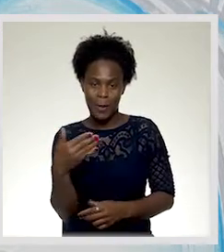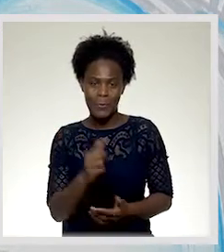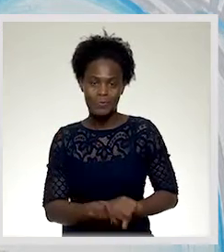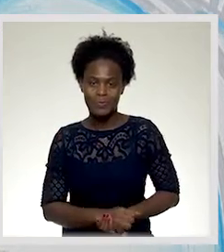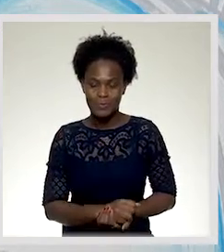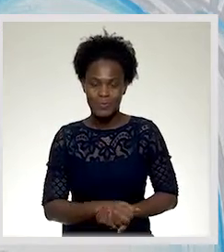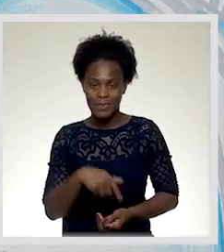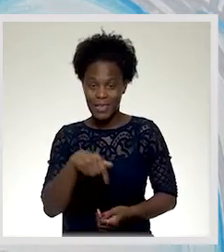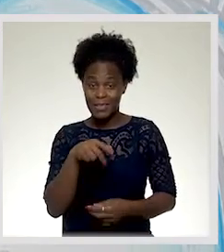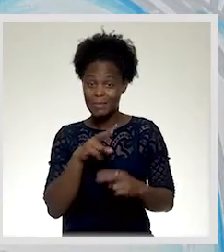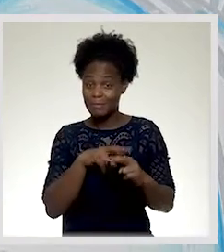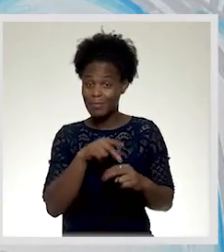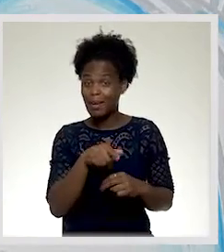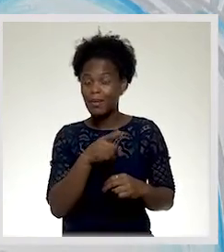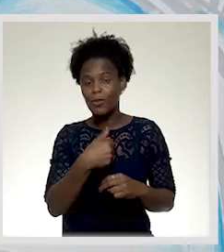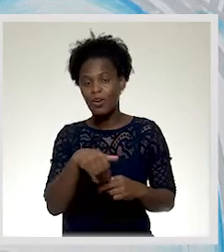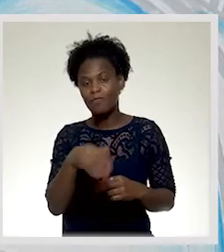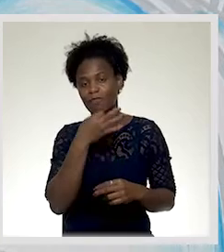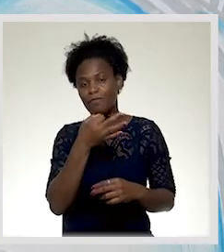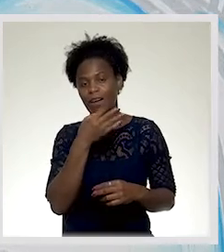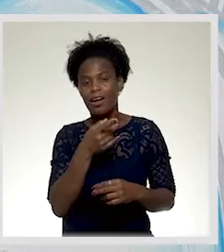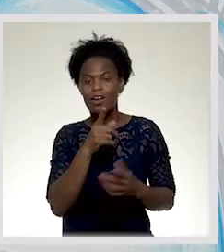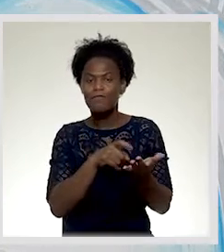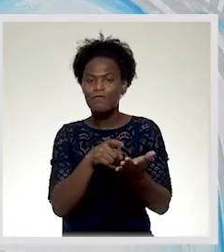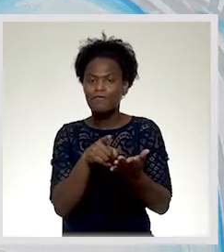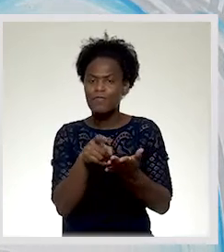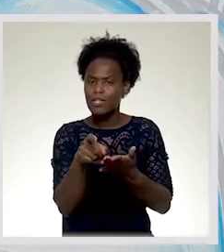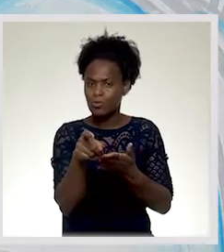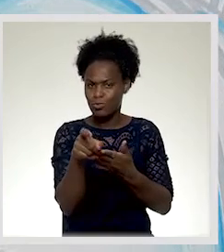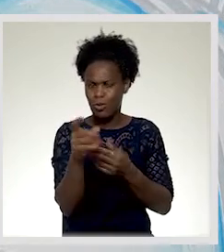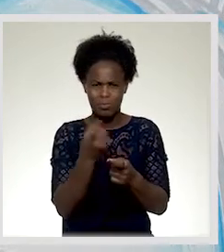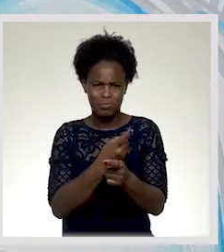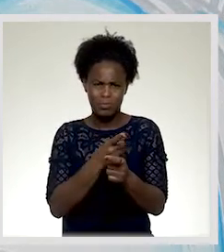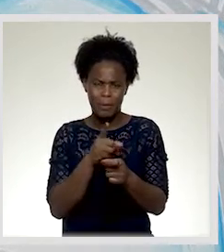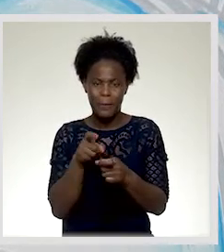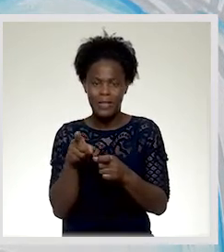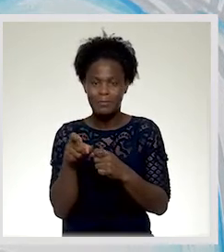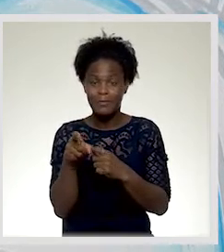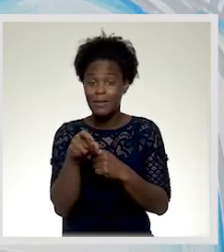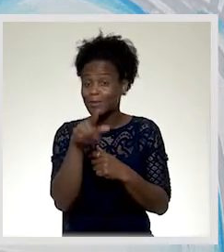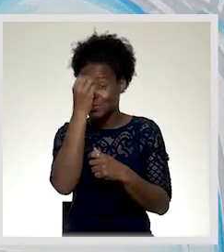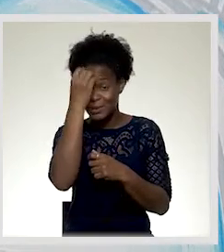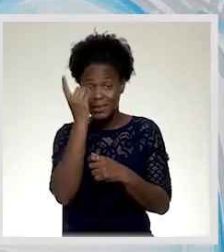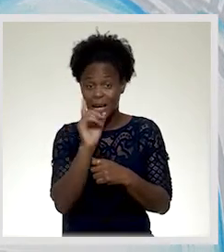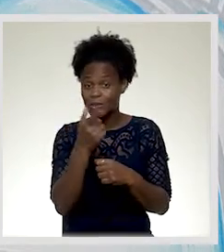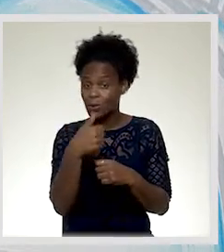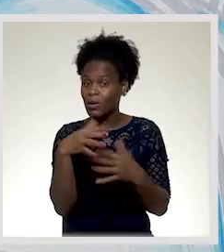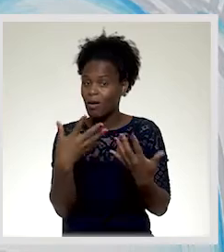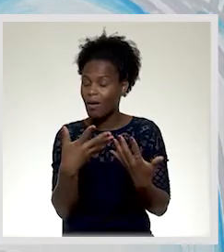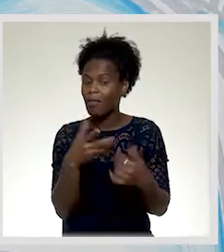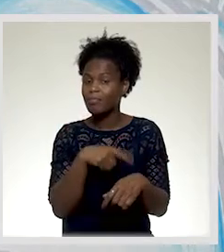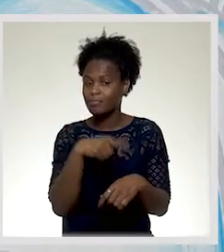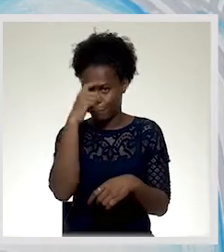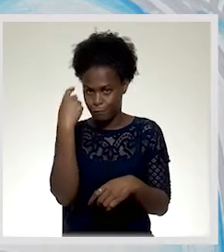11º ano. Nesta disciplina, nós vamos falar sobre vírus e bactérias. E não esqueçam que neste momento estamos a